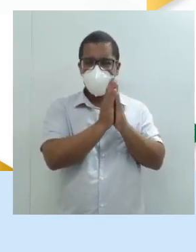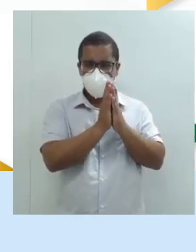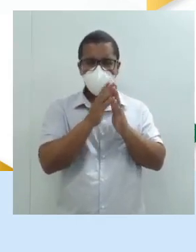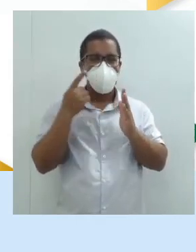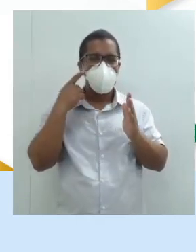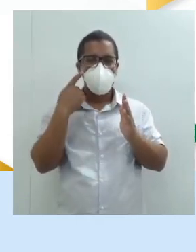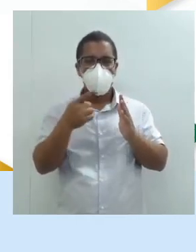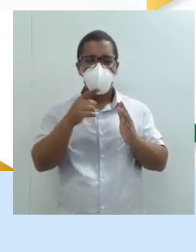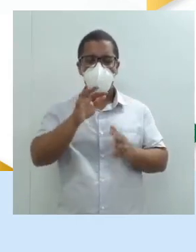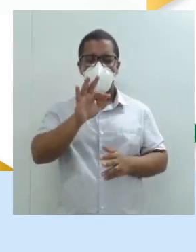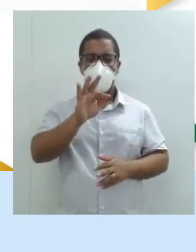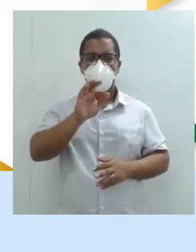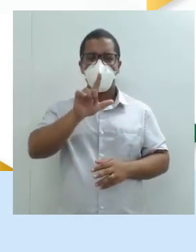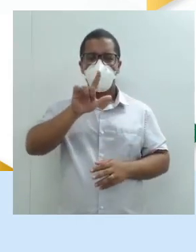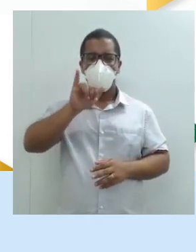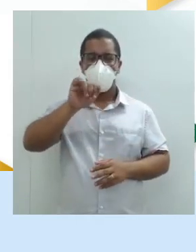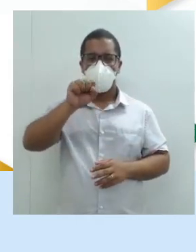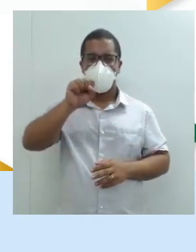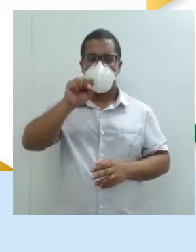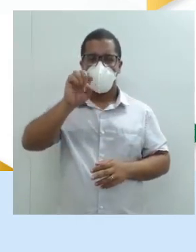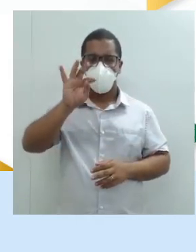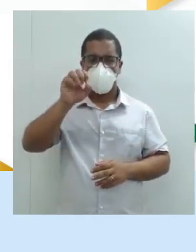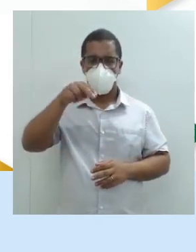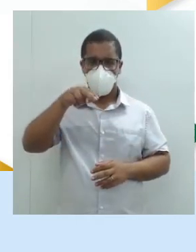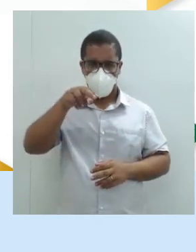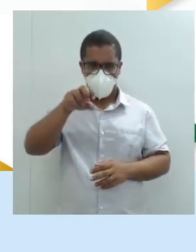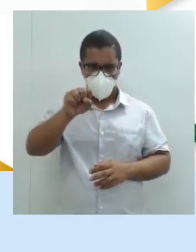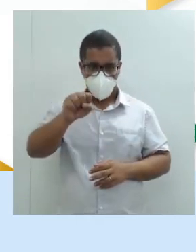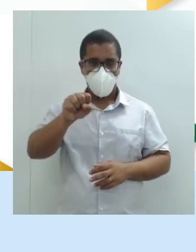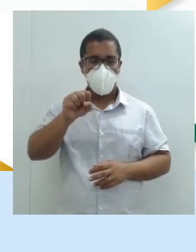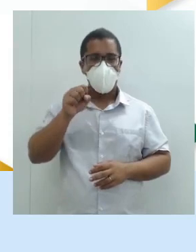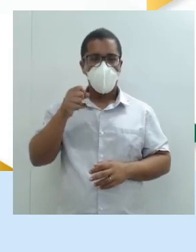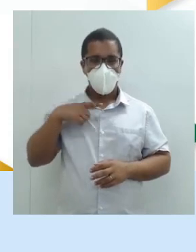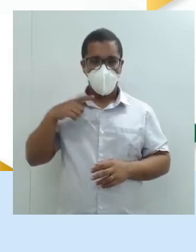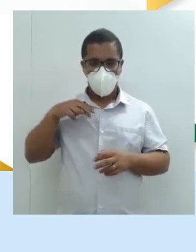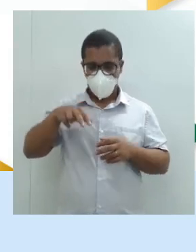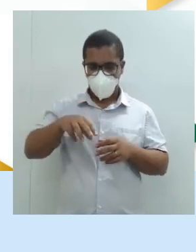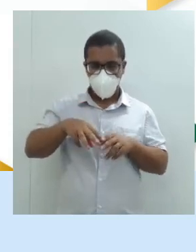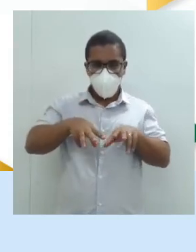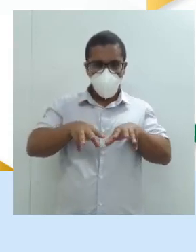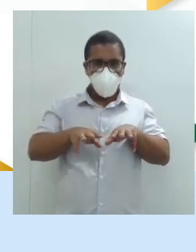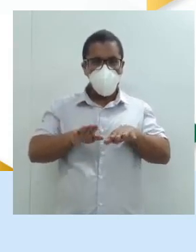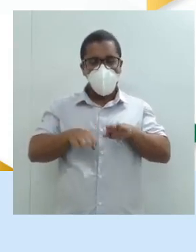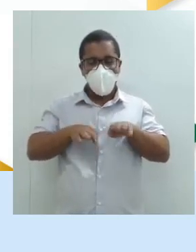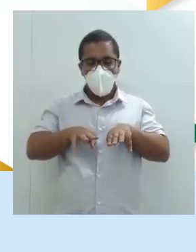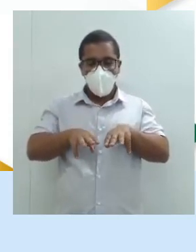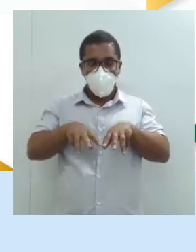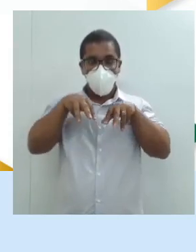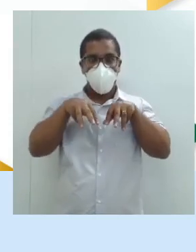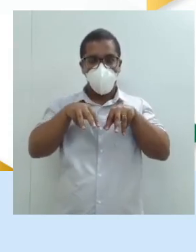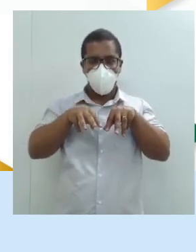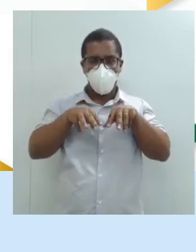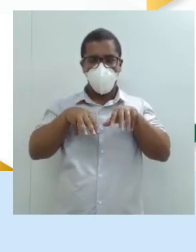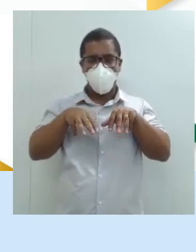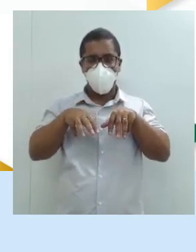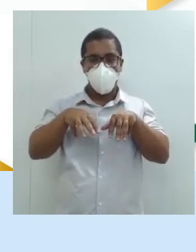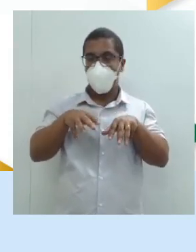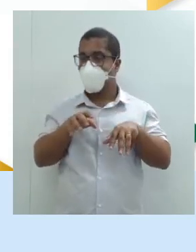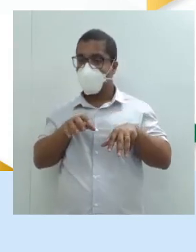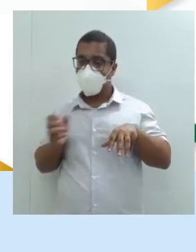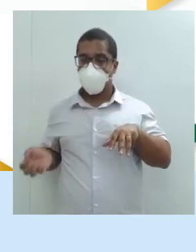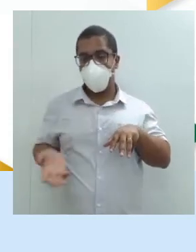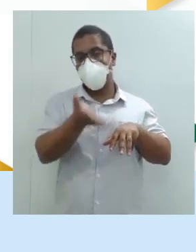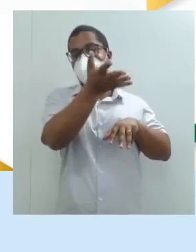os Flintstones, né? Que Fred Flintstone vai lá nos dedinhos, na ponta do pé, andando e joga a bola. Então é um esporte